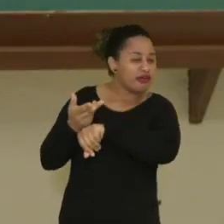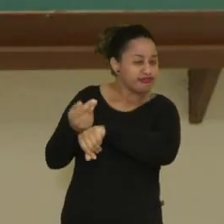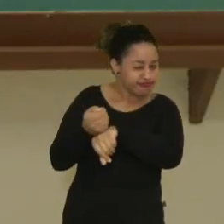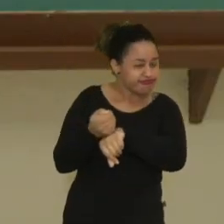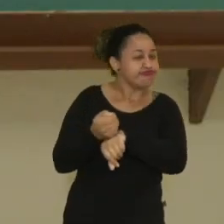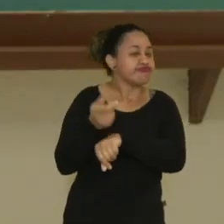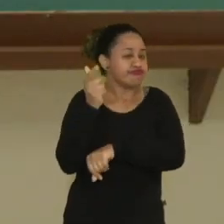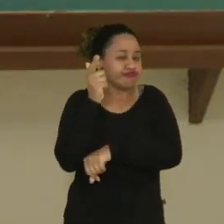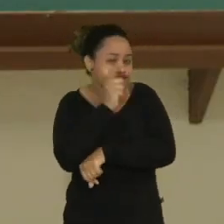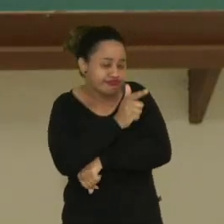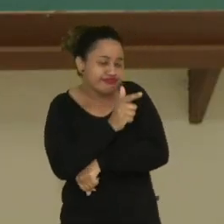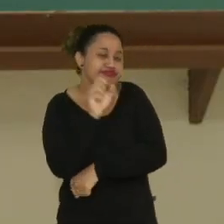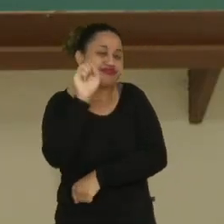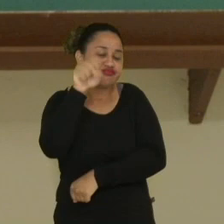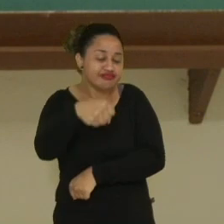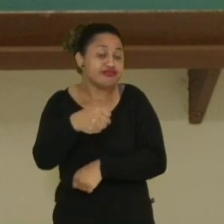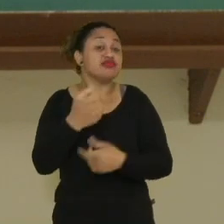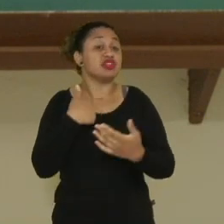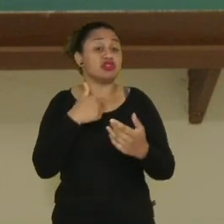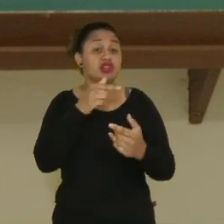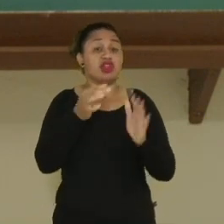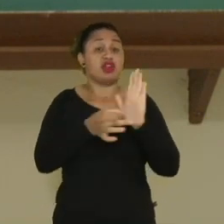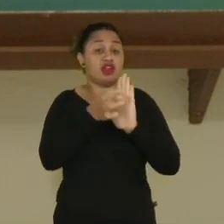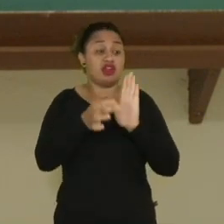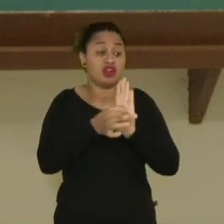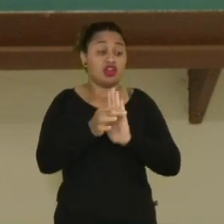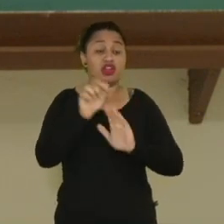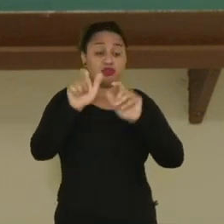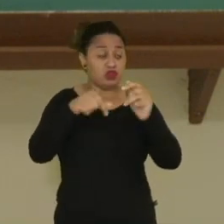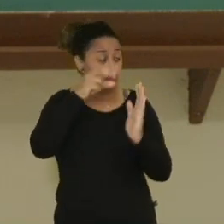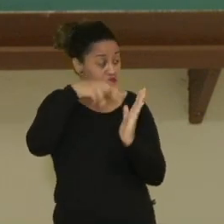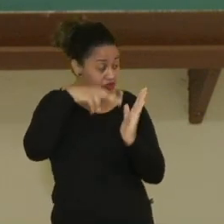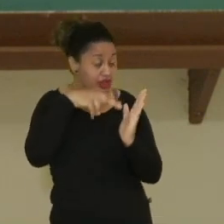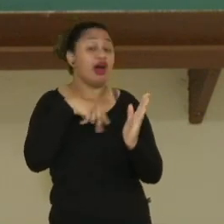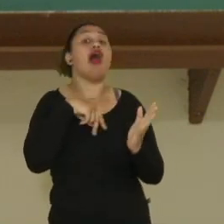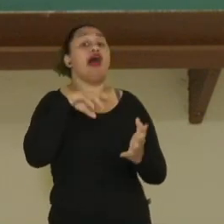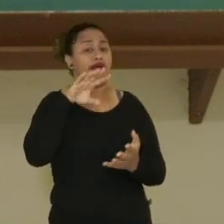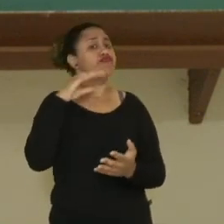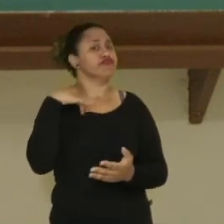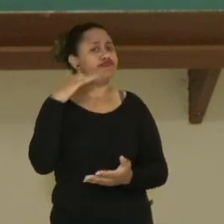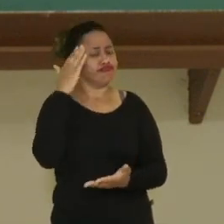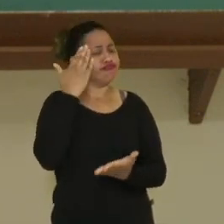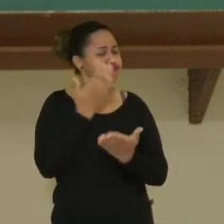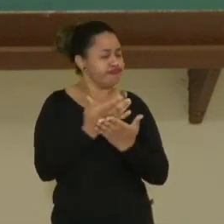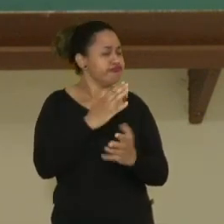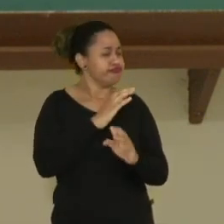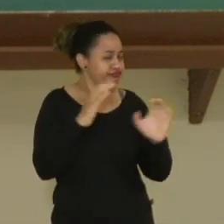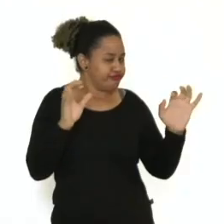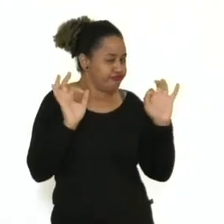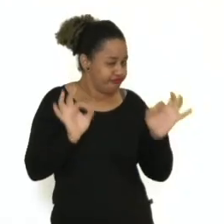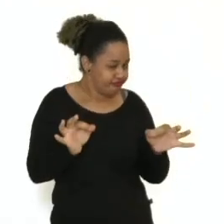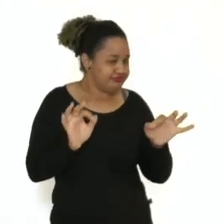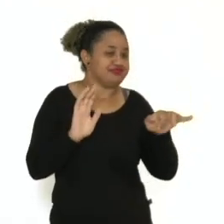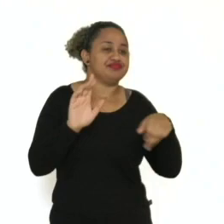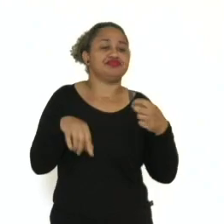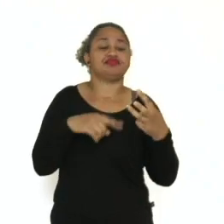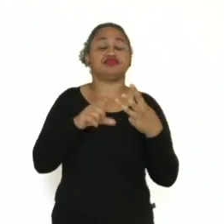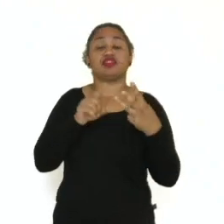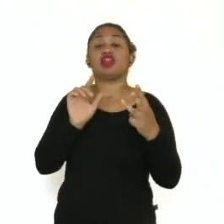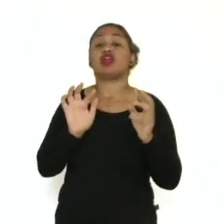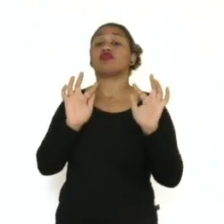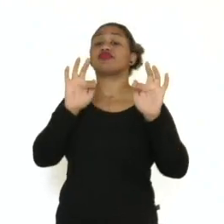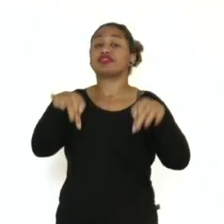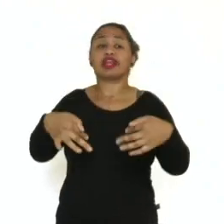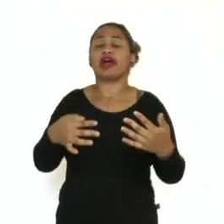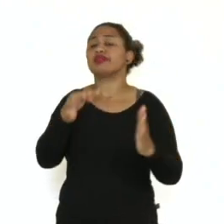que você vai argumentar para convencer alguém, combinado? Na conclusão, o que